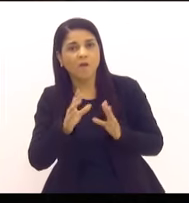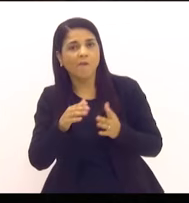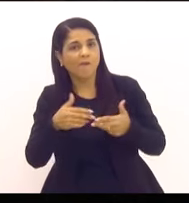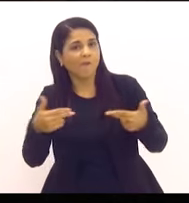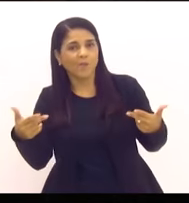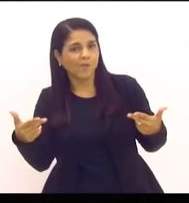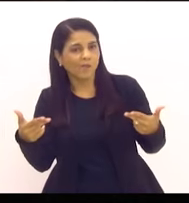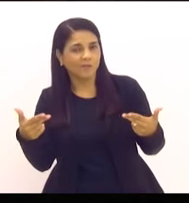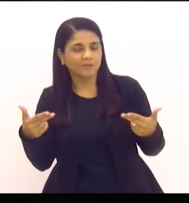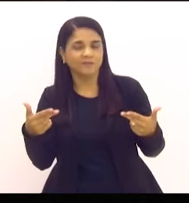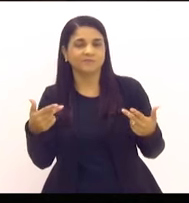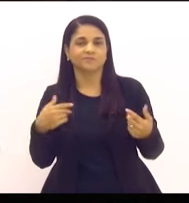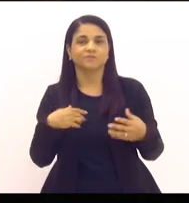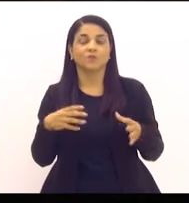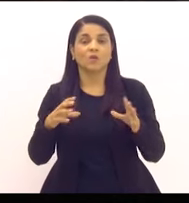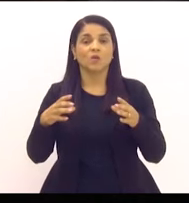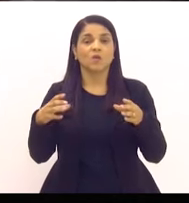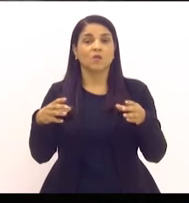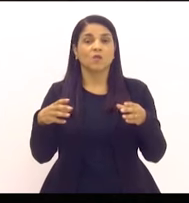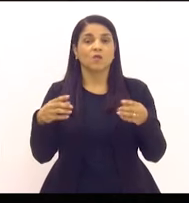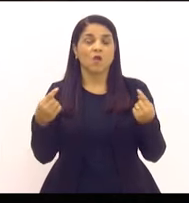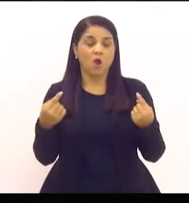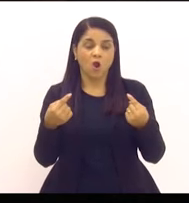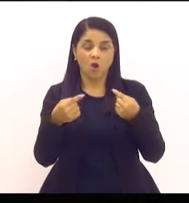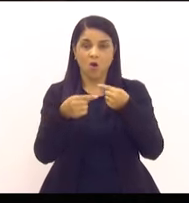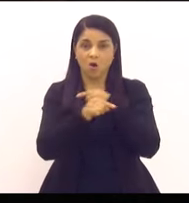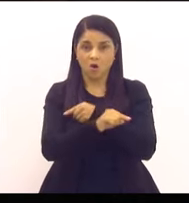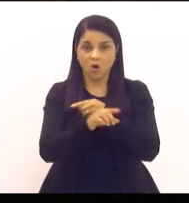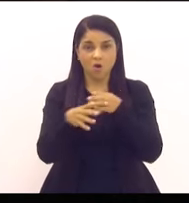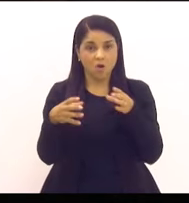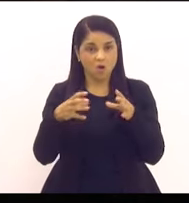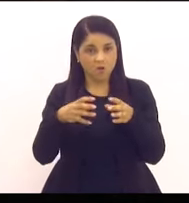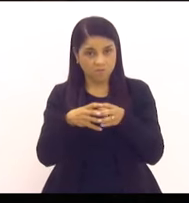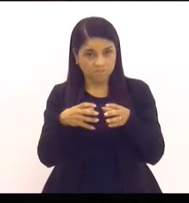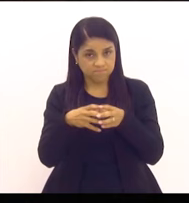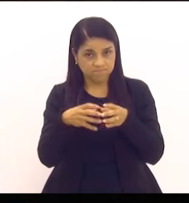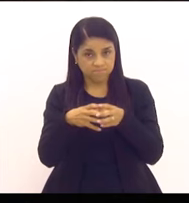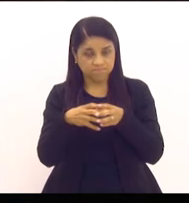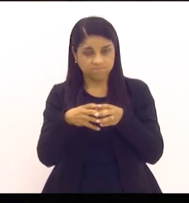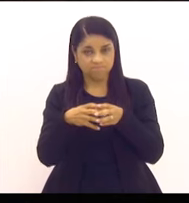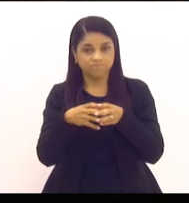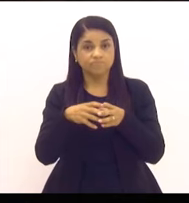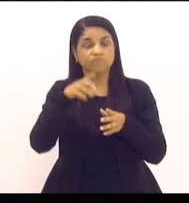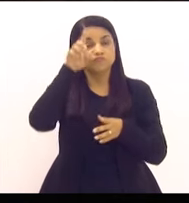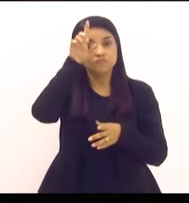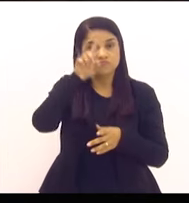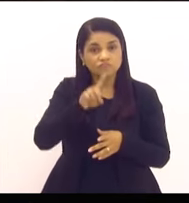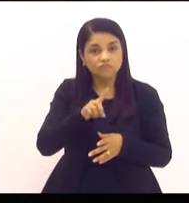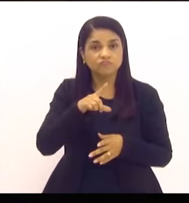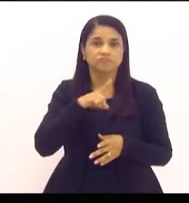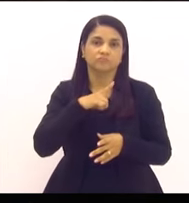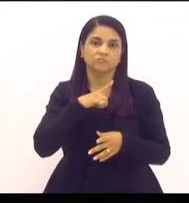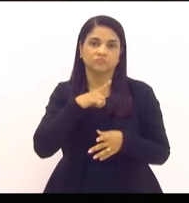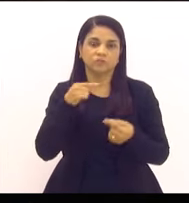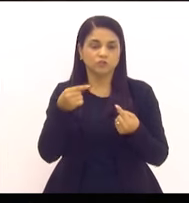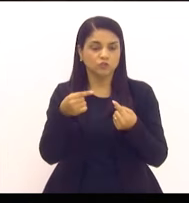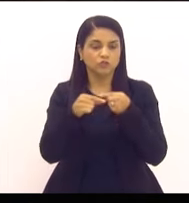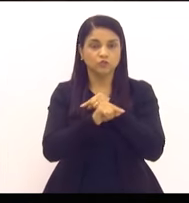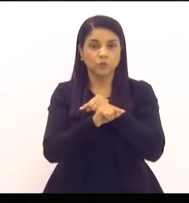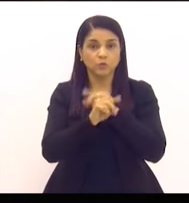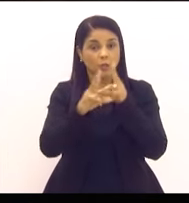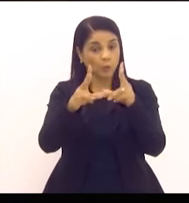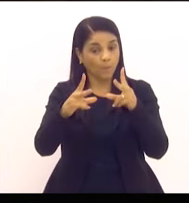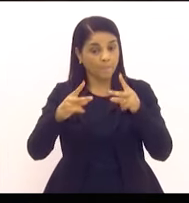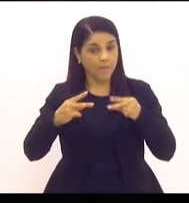de oposição, senhor presidente, temos o direito de discordar no